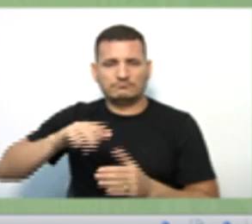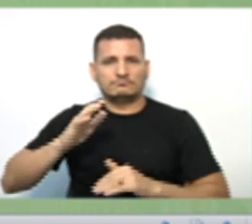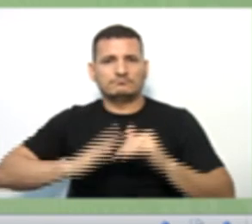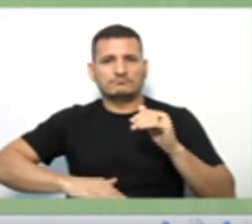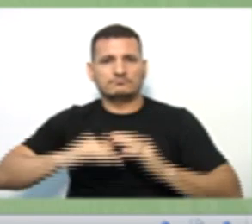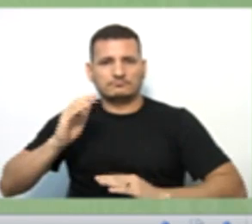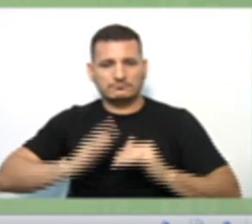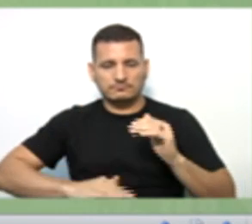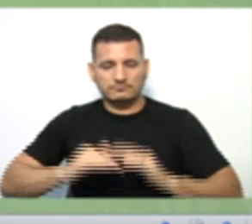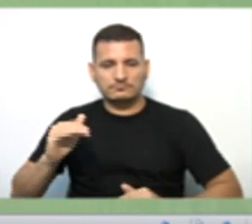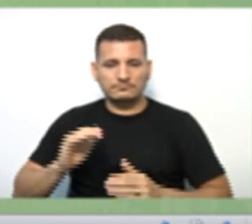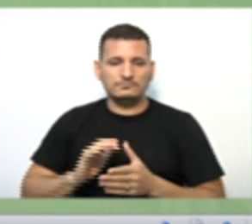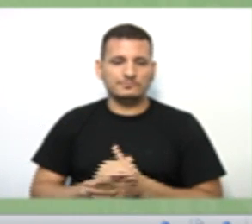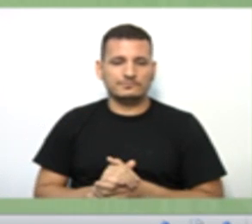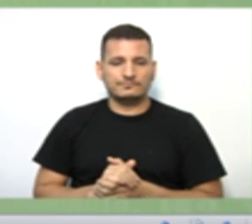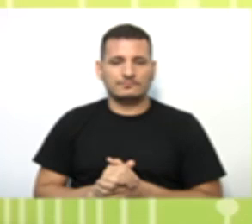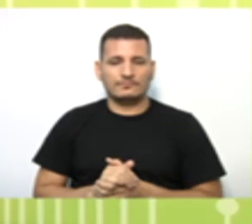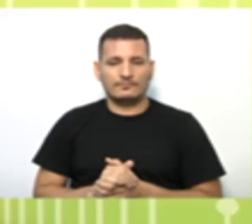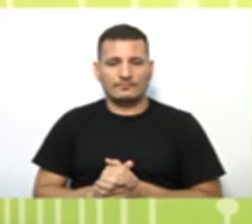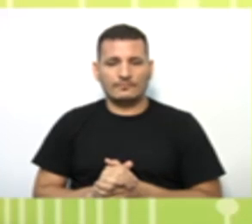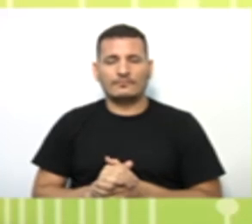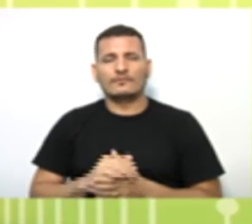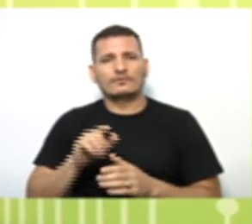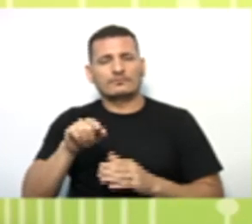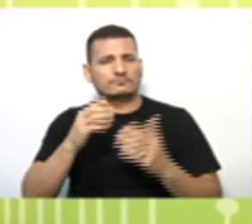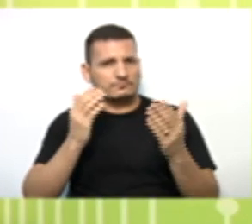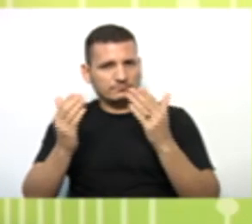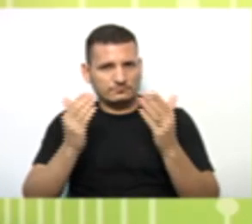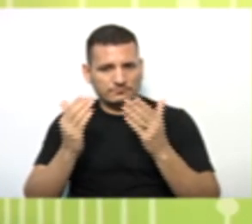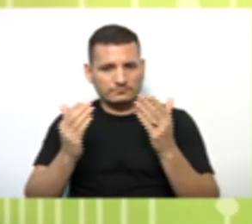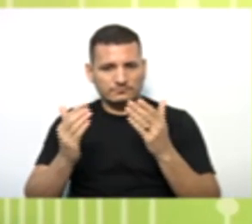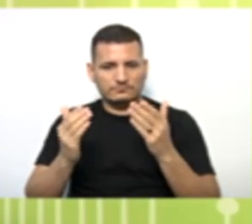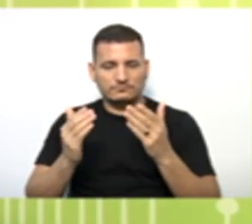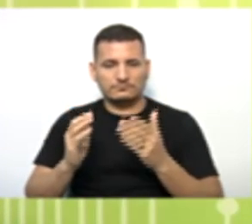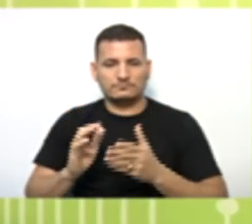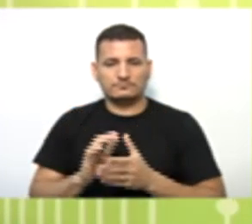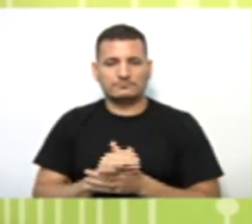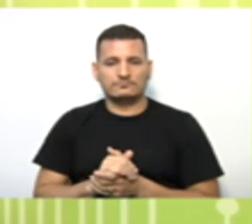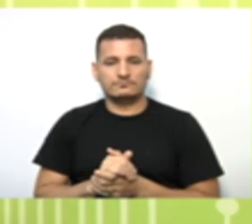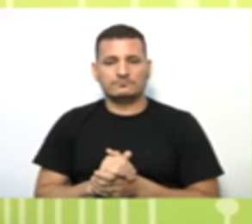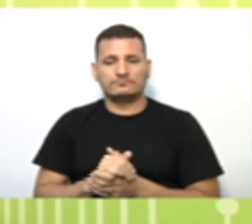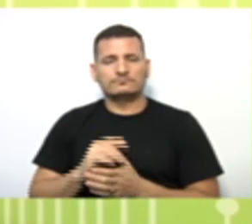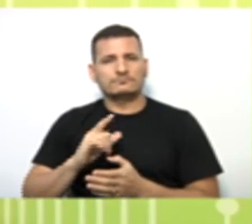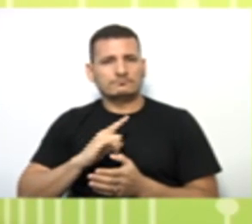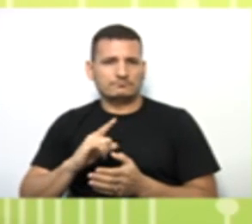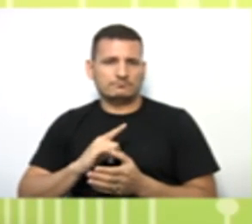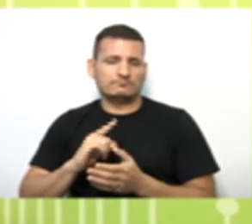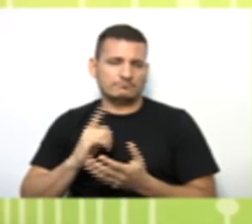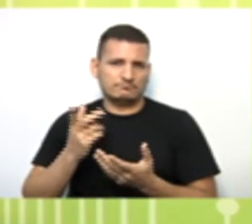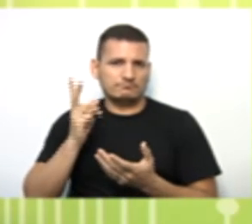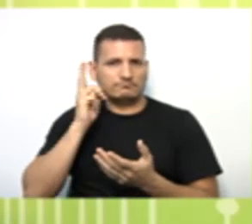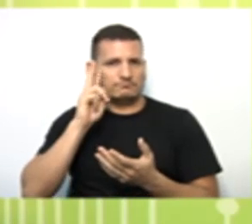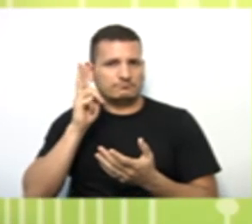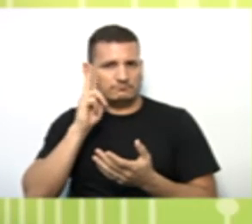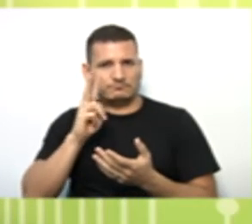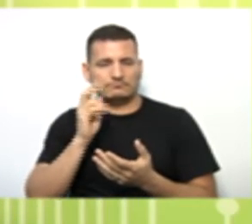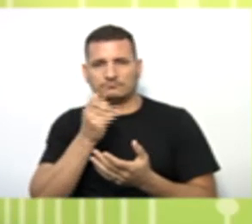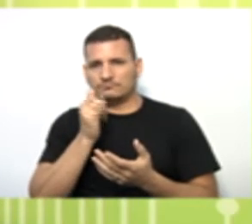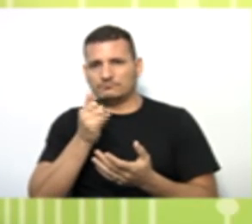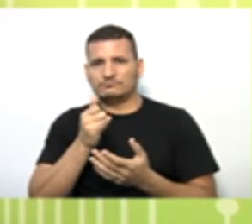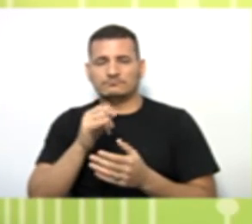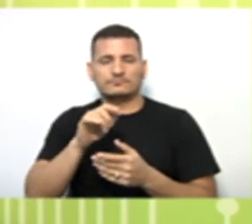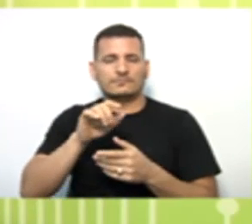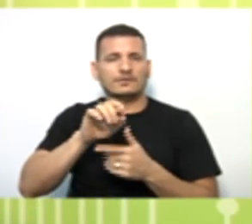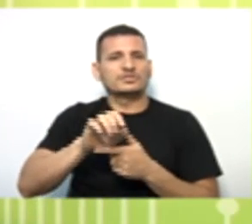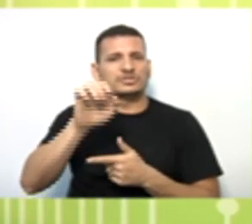profissões. Vou falar uma coisinha aqui sobre a psicologia, gente, rapidinho. Existem relatos já estatísticos